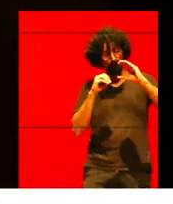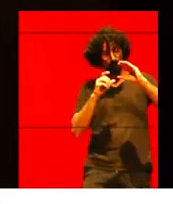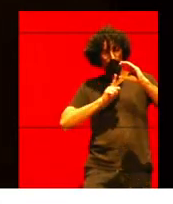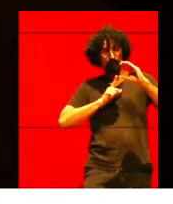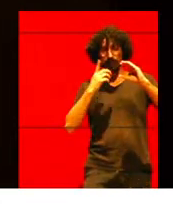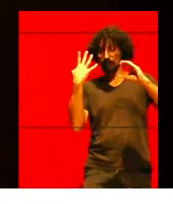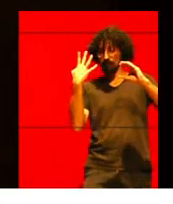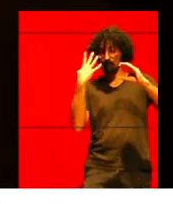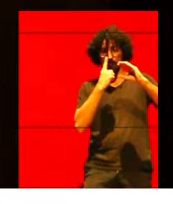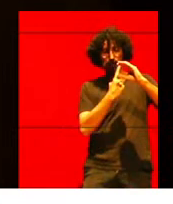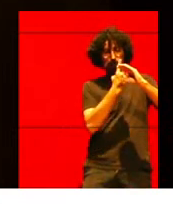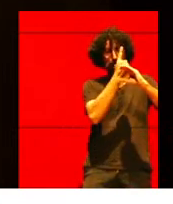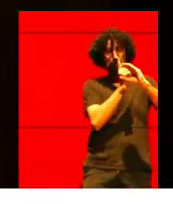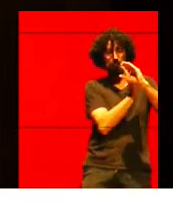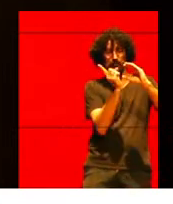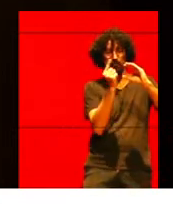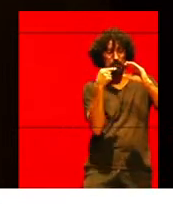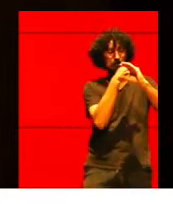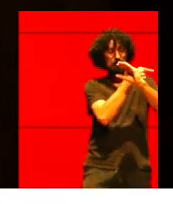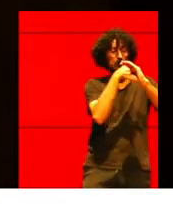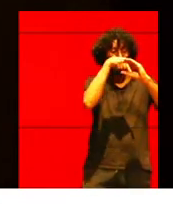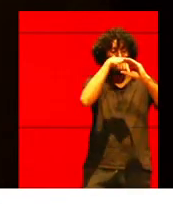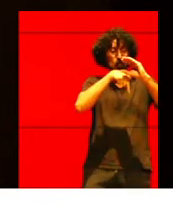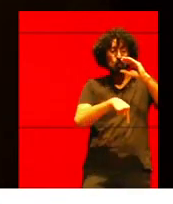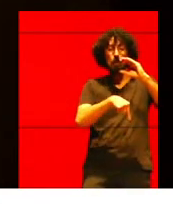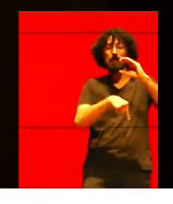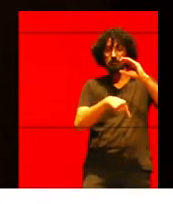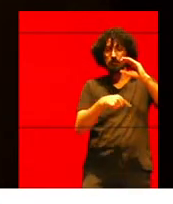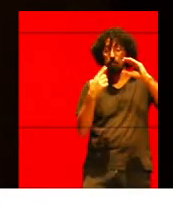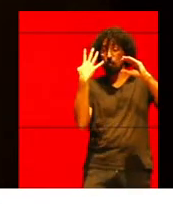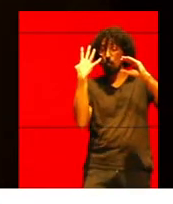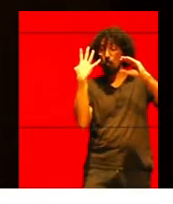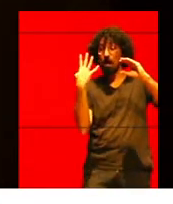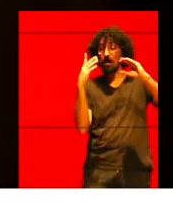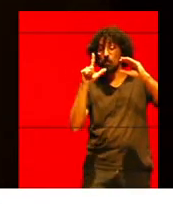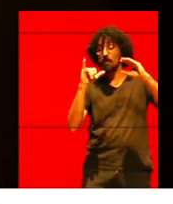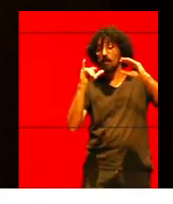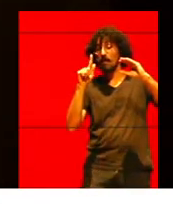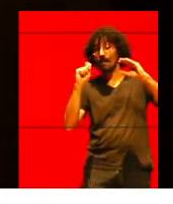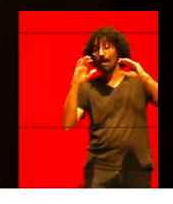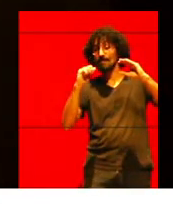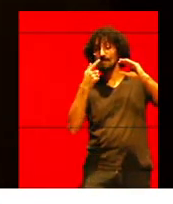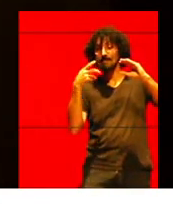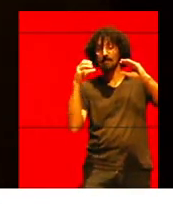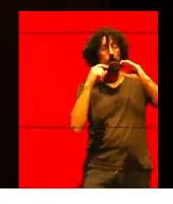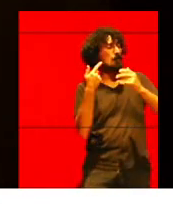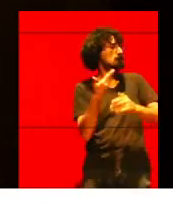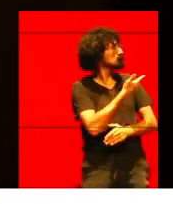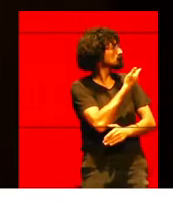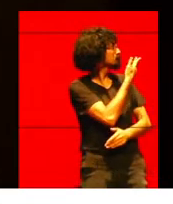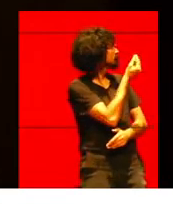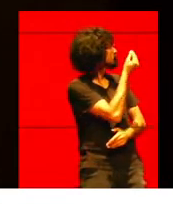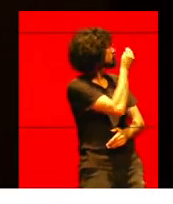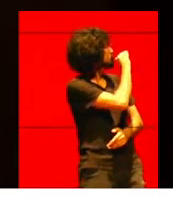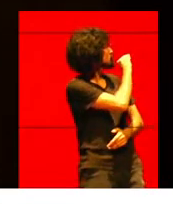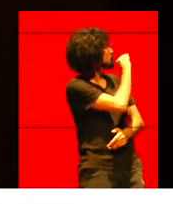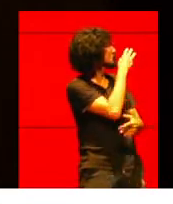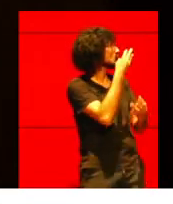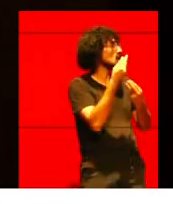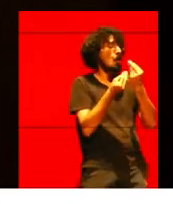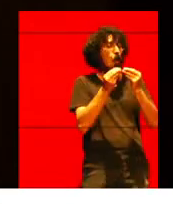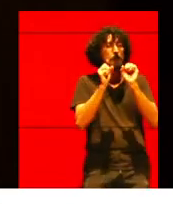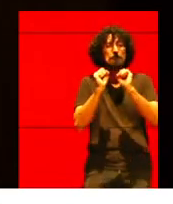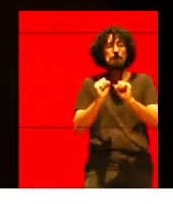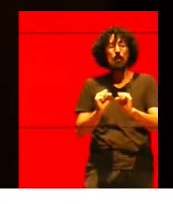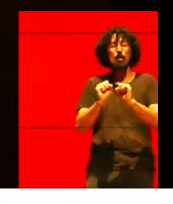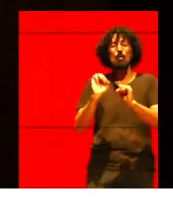Quantas? Não esquece disso de jeito nenhum. Ali eu coloquei para vocês como pode